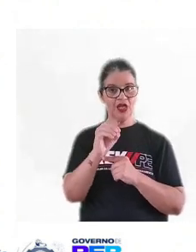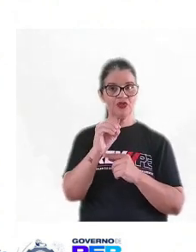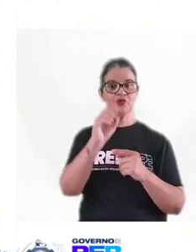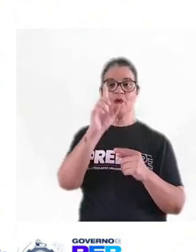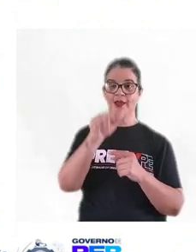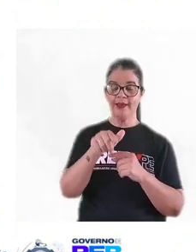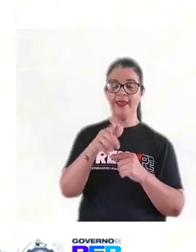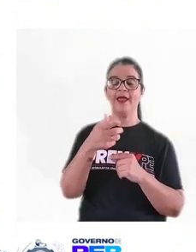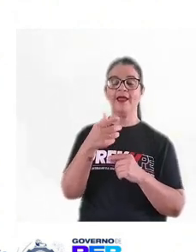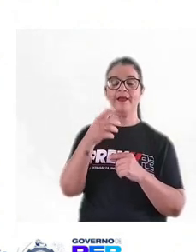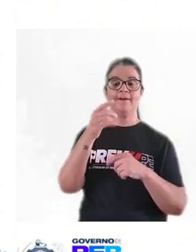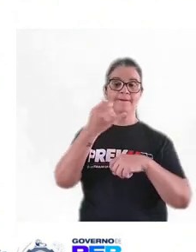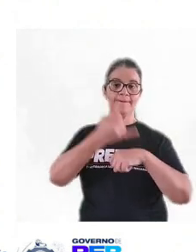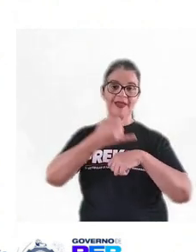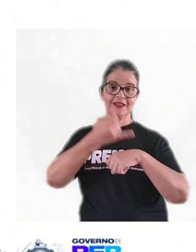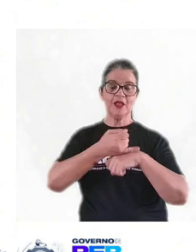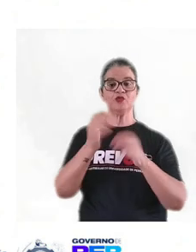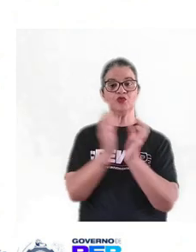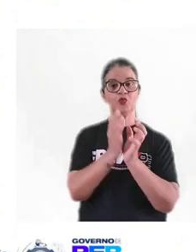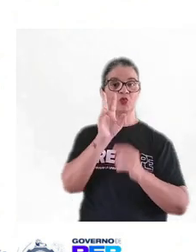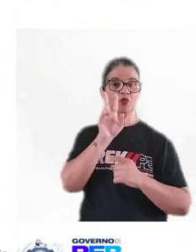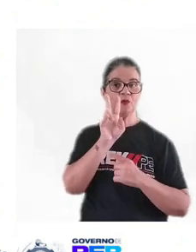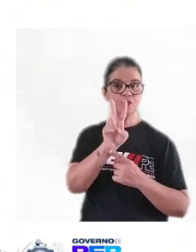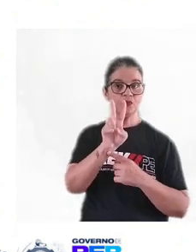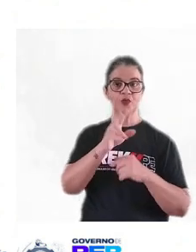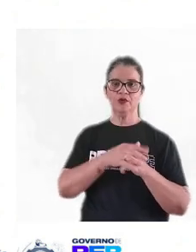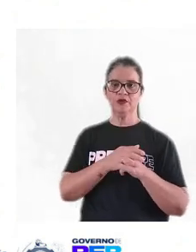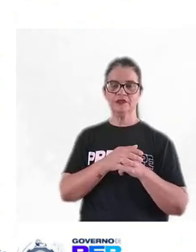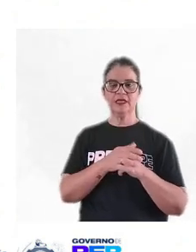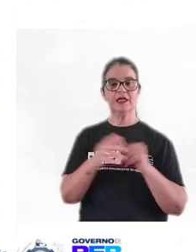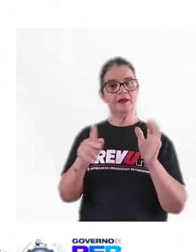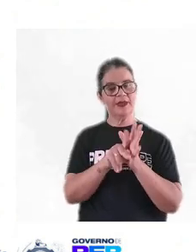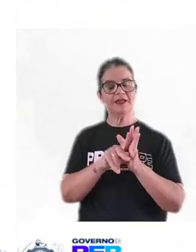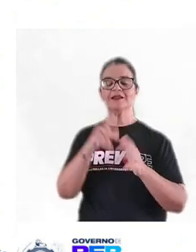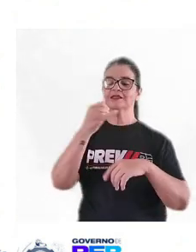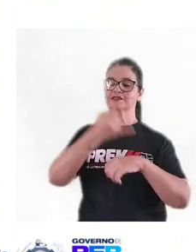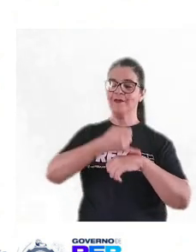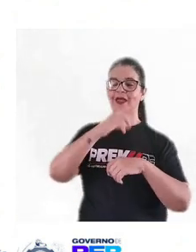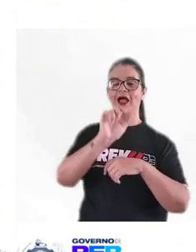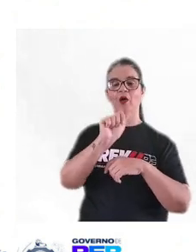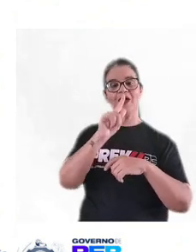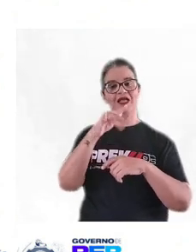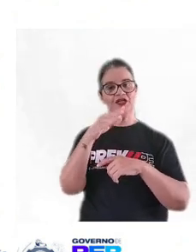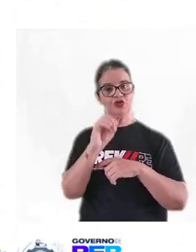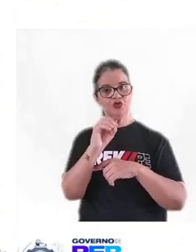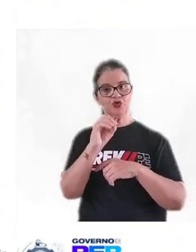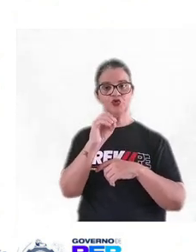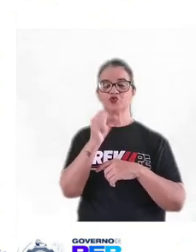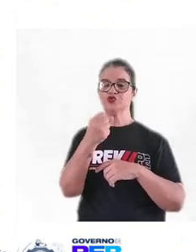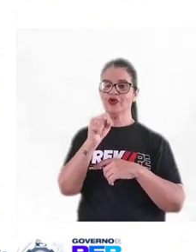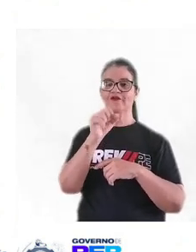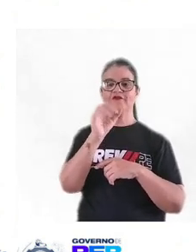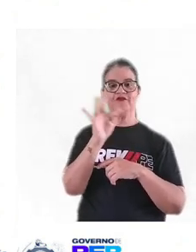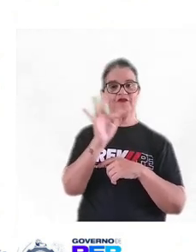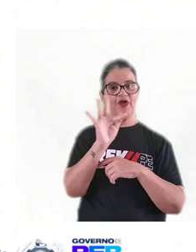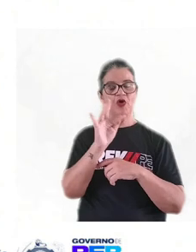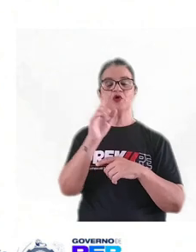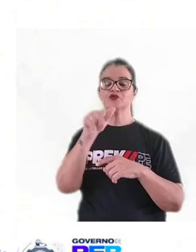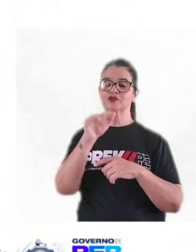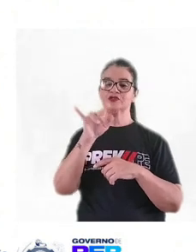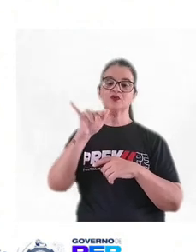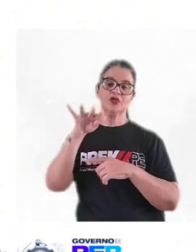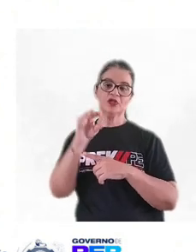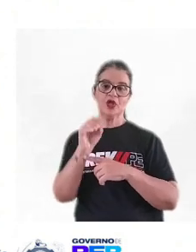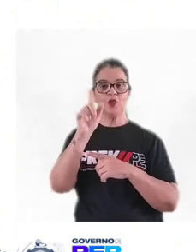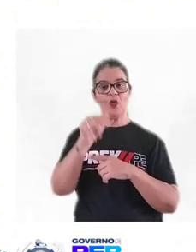ele é um metal do grupo 2 ele faz parte dos metais alcalinos terrosos e o titânio é